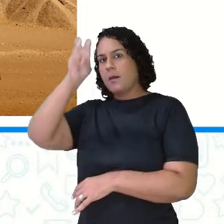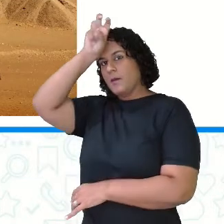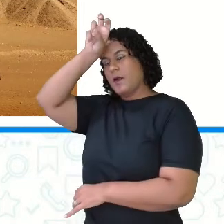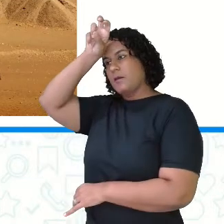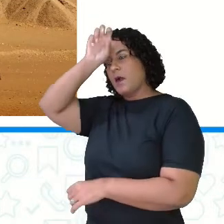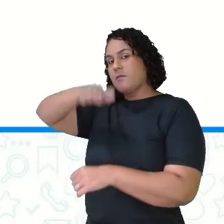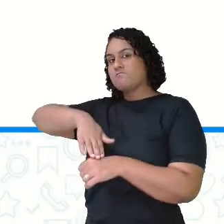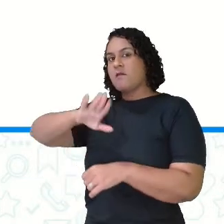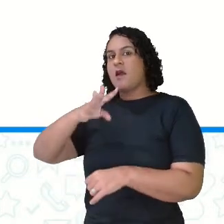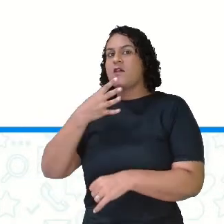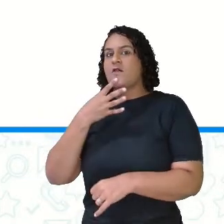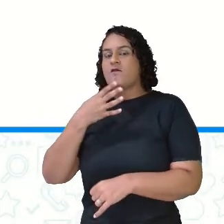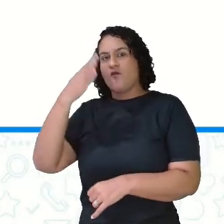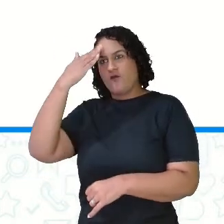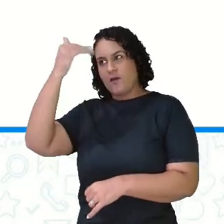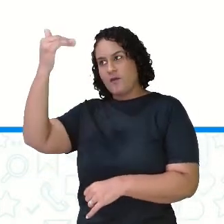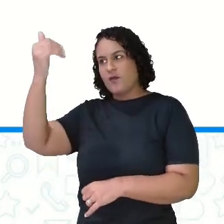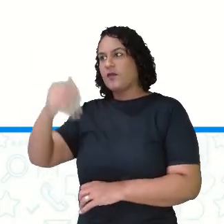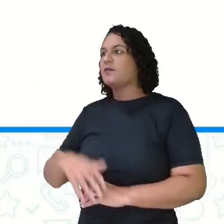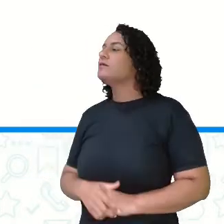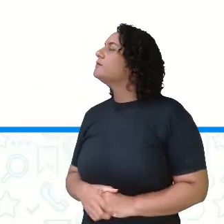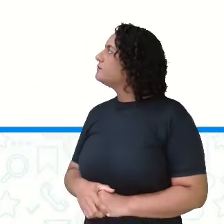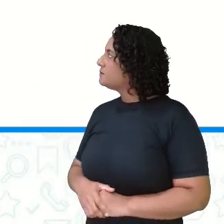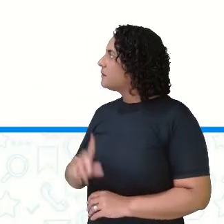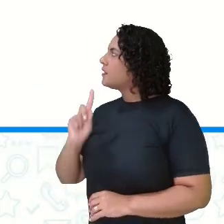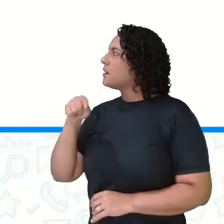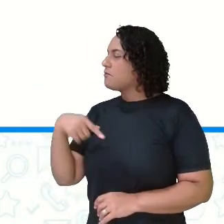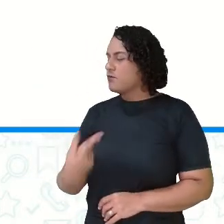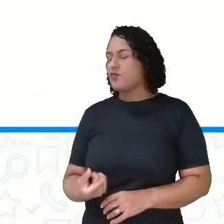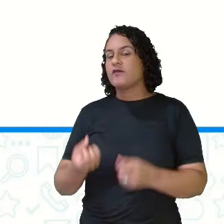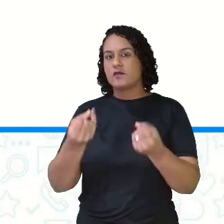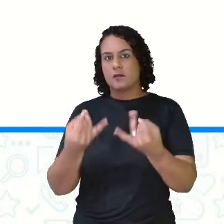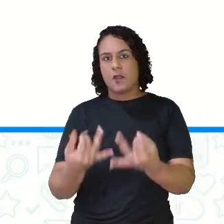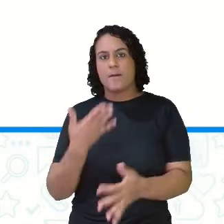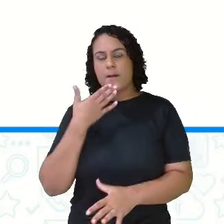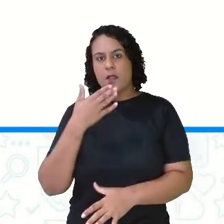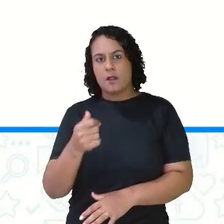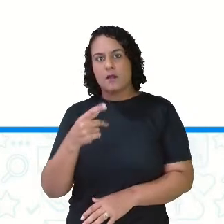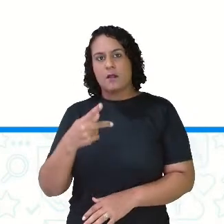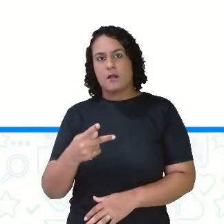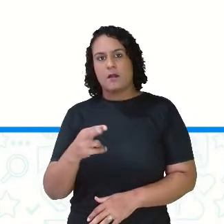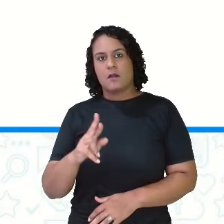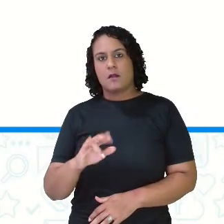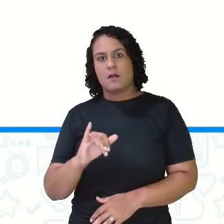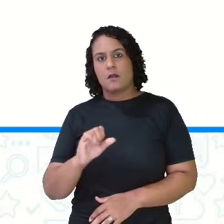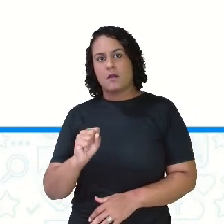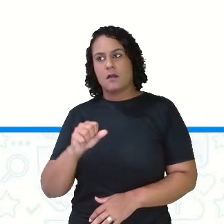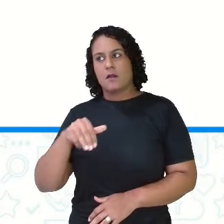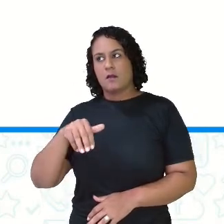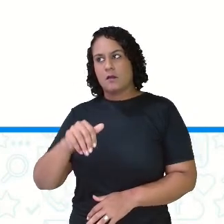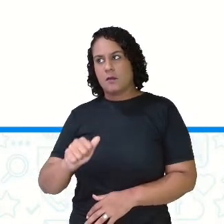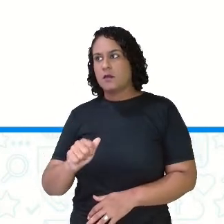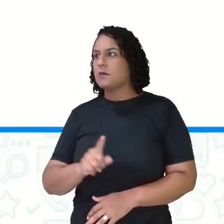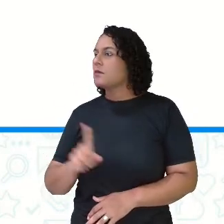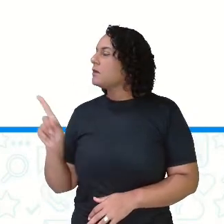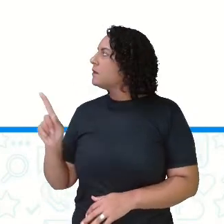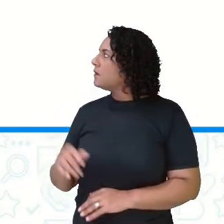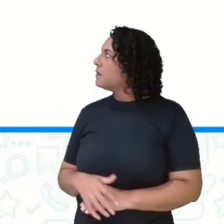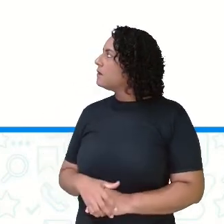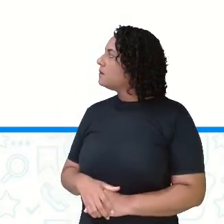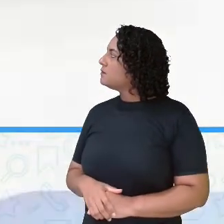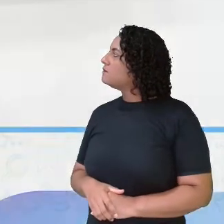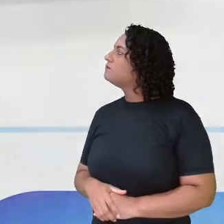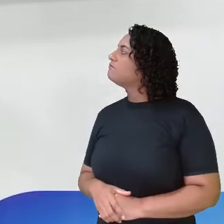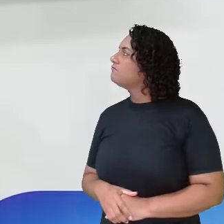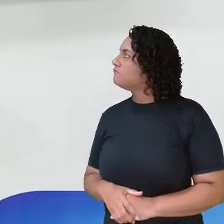mais conhecidas, que eu já disse que a gente ia conversar. Os prismas, né? Eu trouxe, ó, a